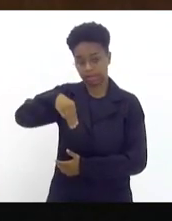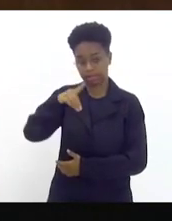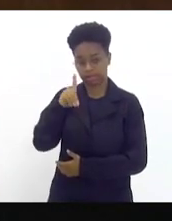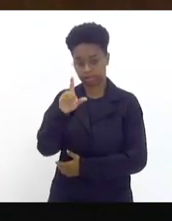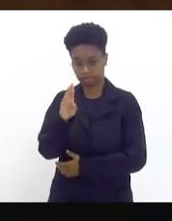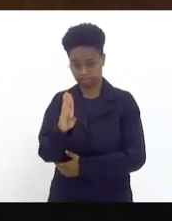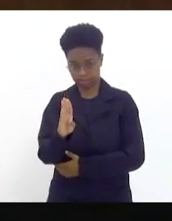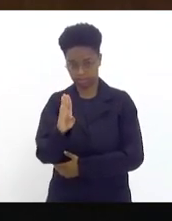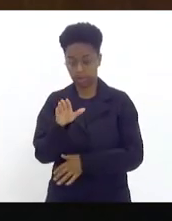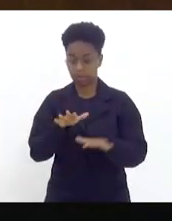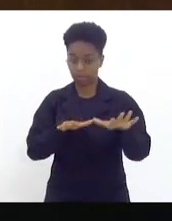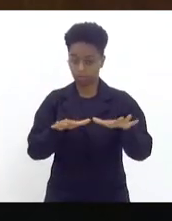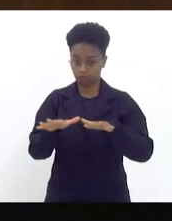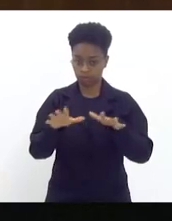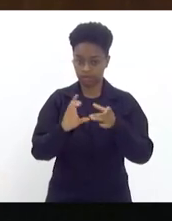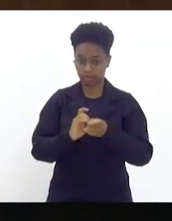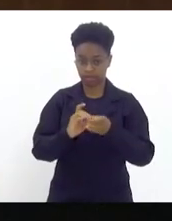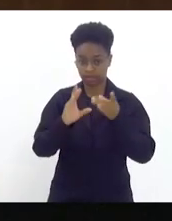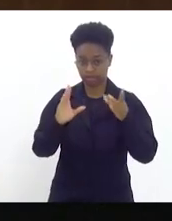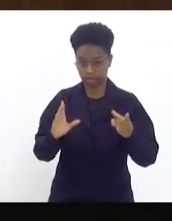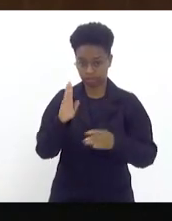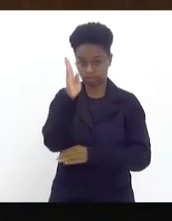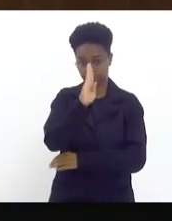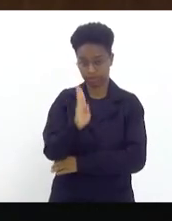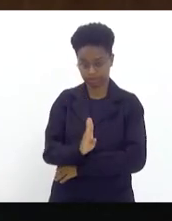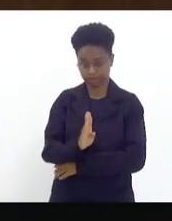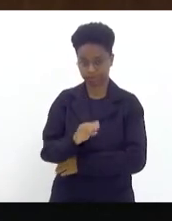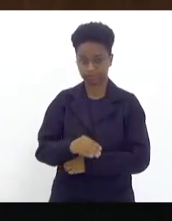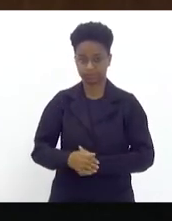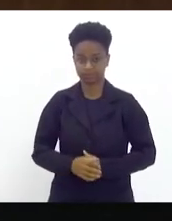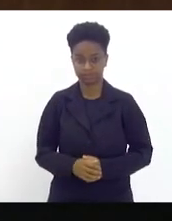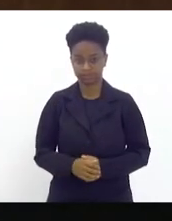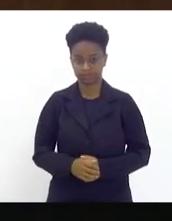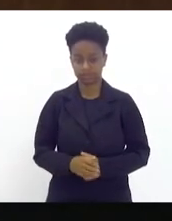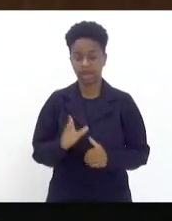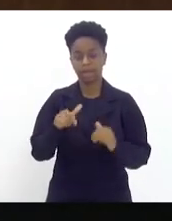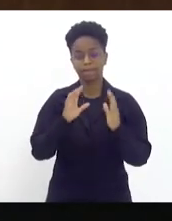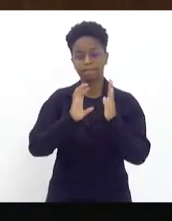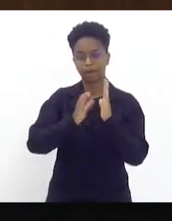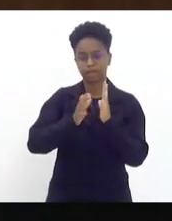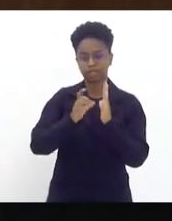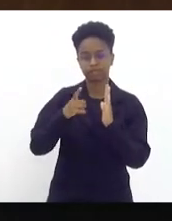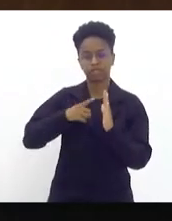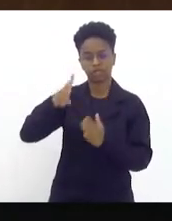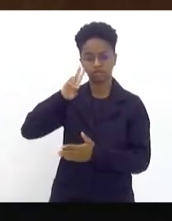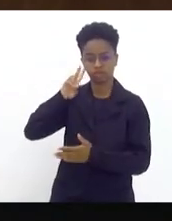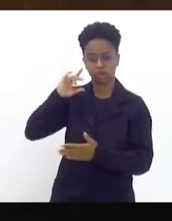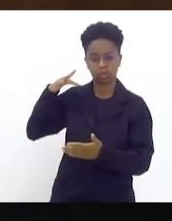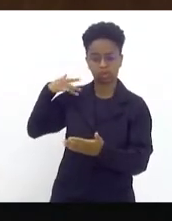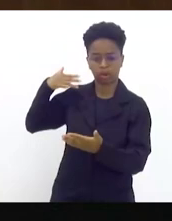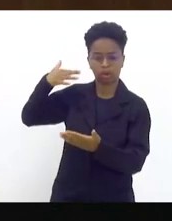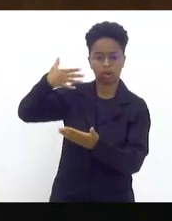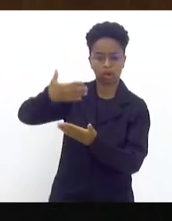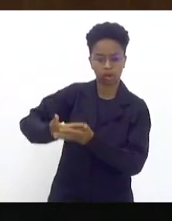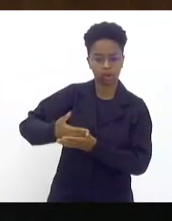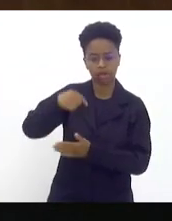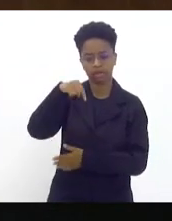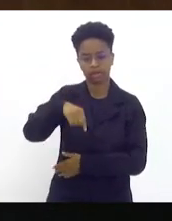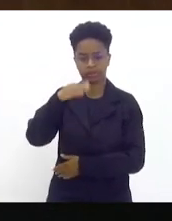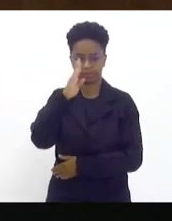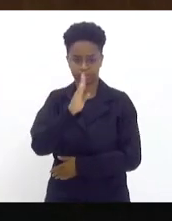movimento democrático brasileiro um partido com história Nacional de